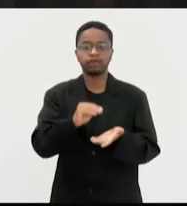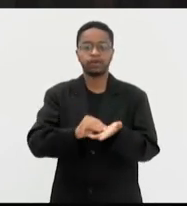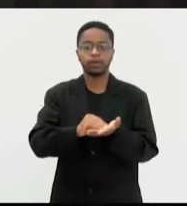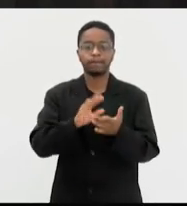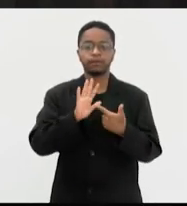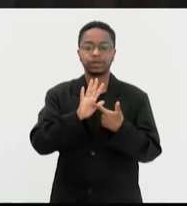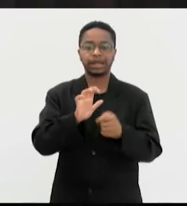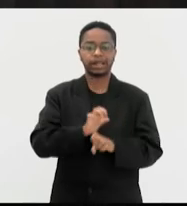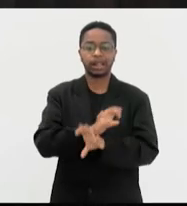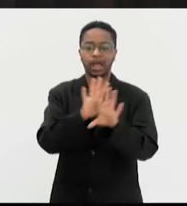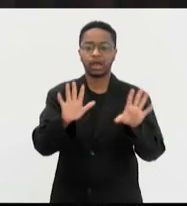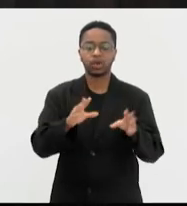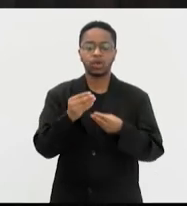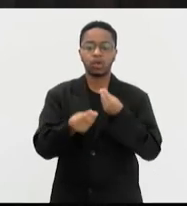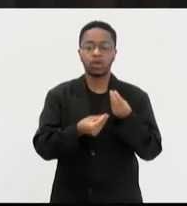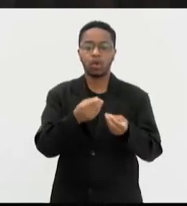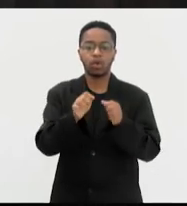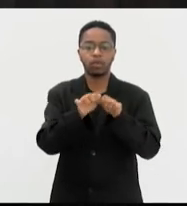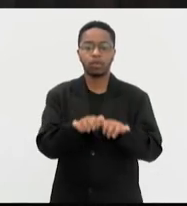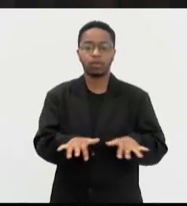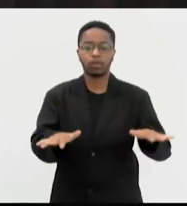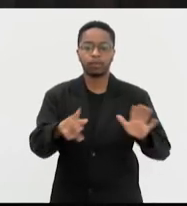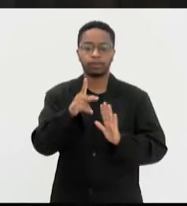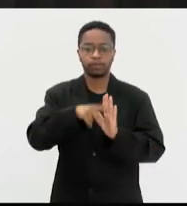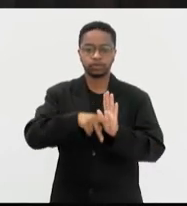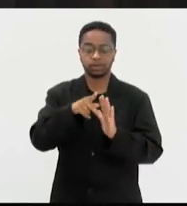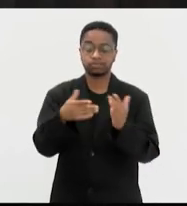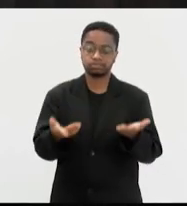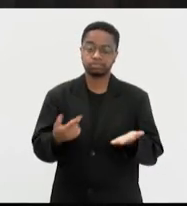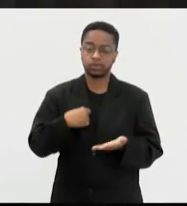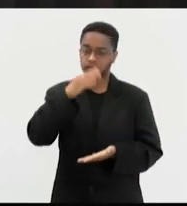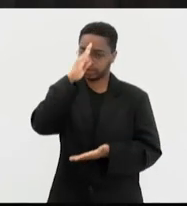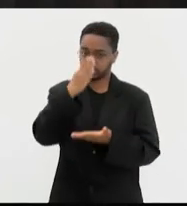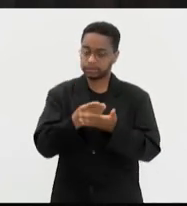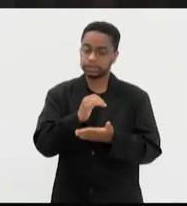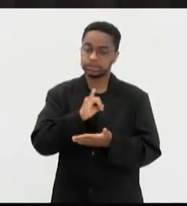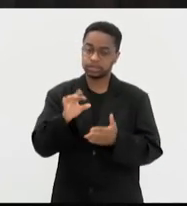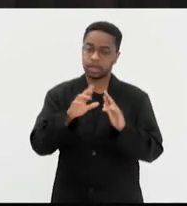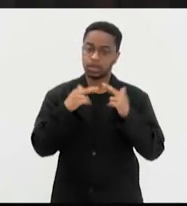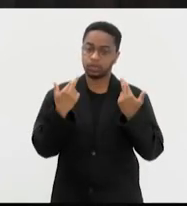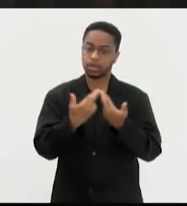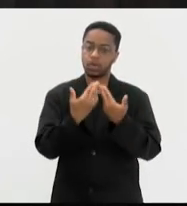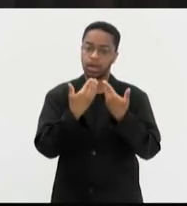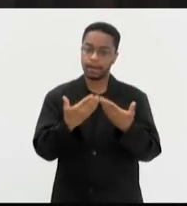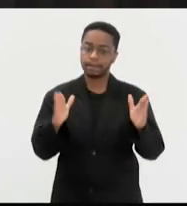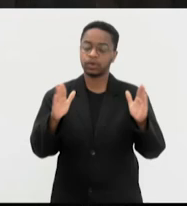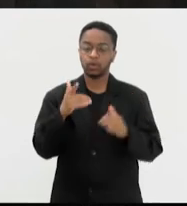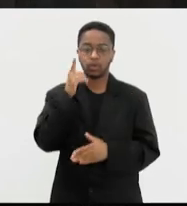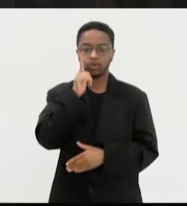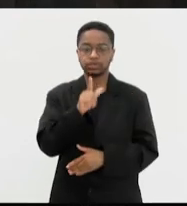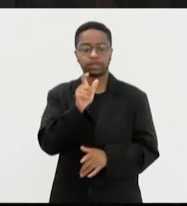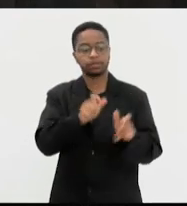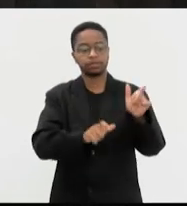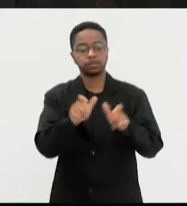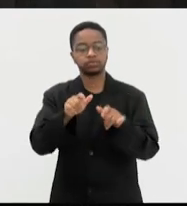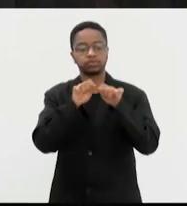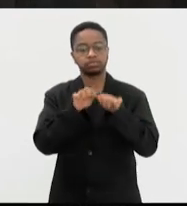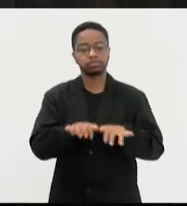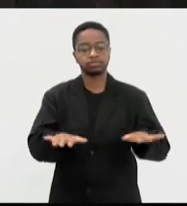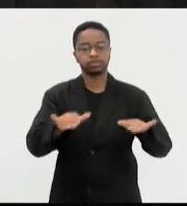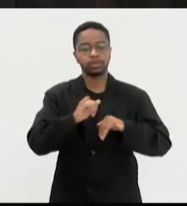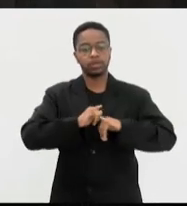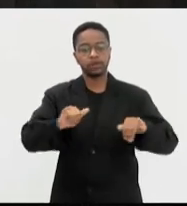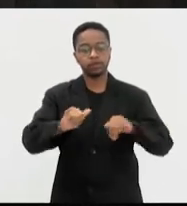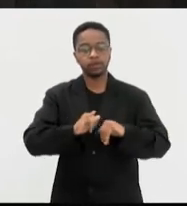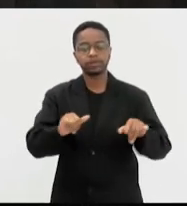da abrangência do projeto Então acho que através de audiências públicas cer Deputado Val para que as pessoas possam tomar conhecimento inclusive de